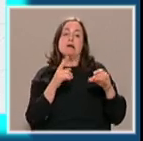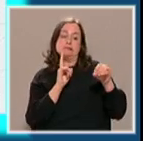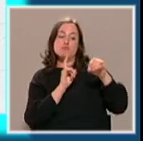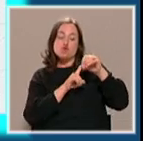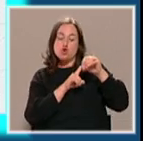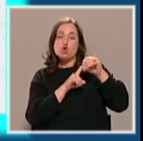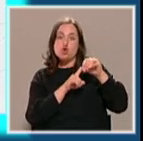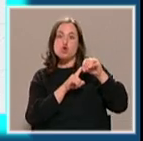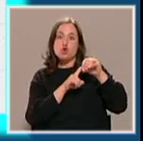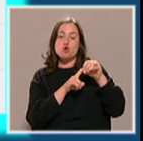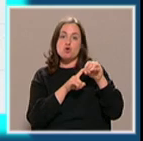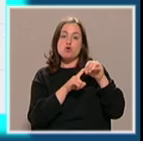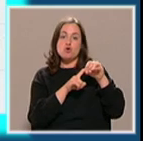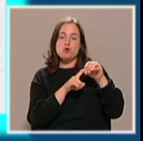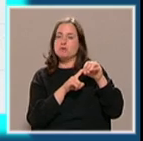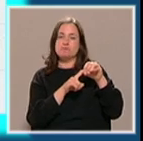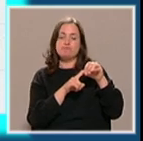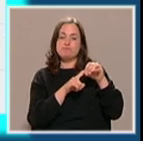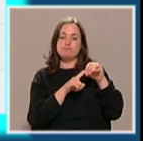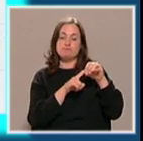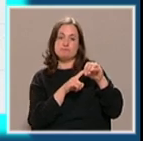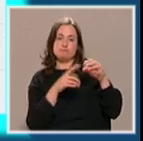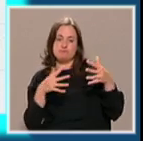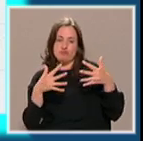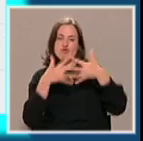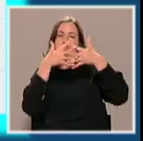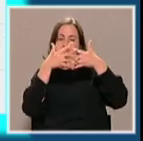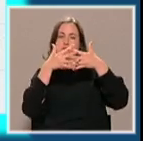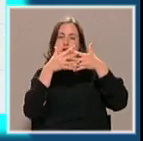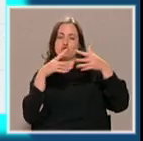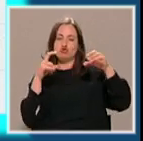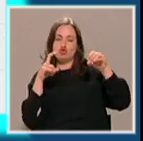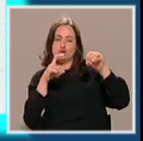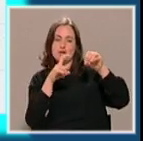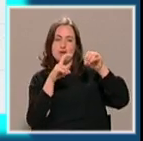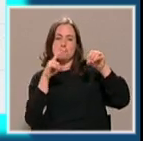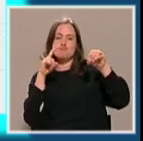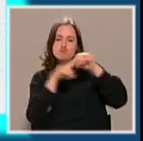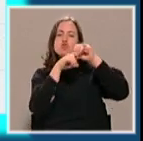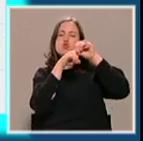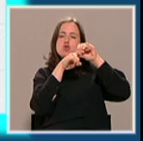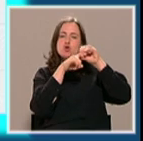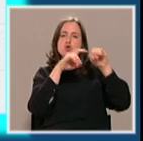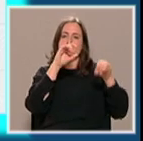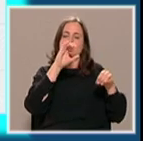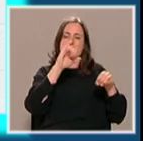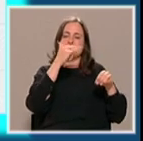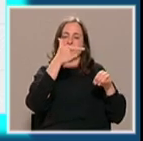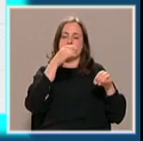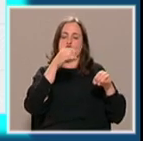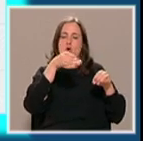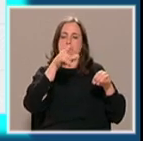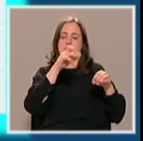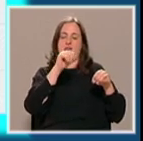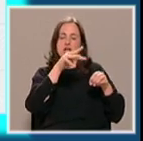momento, mal ocorre esta fusão, o espermatozoide consegue entrar no citoplasma do